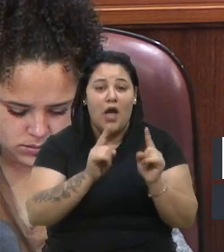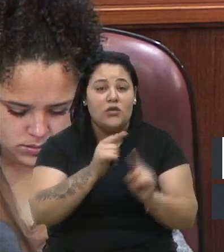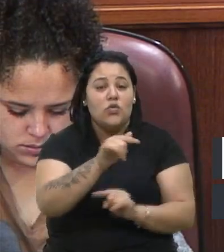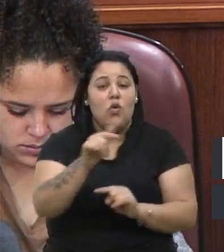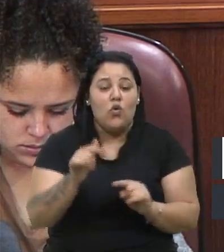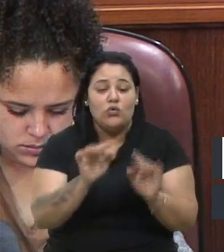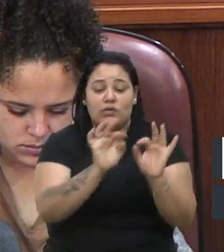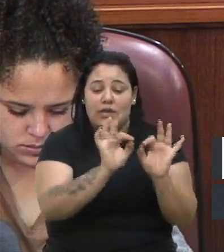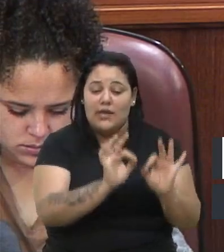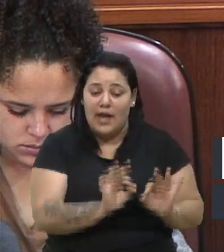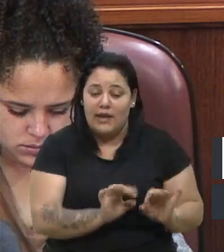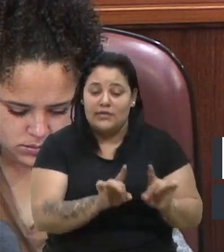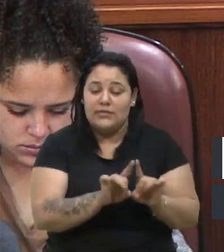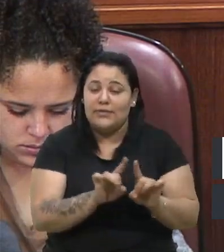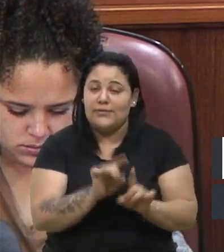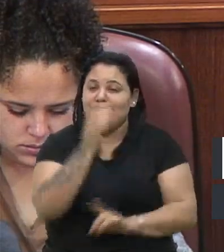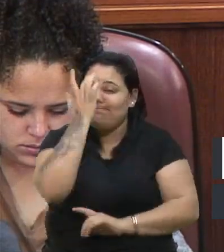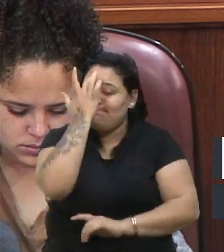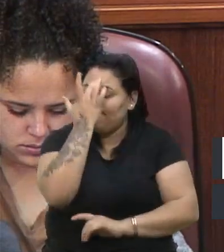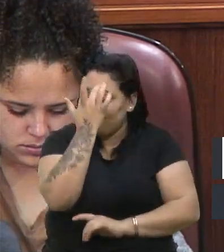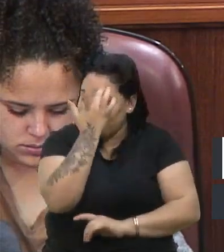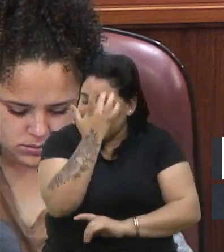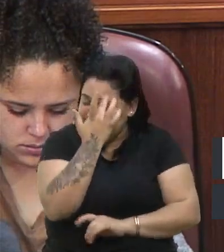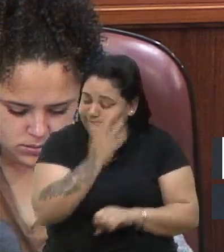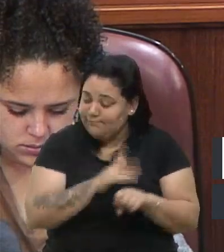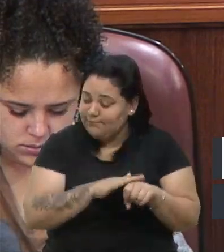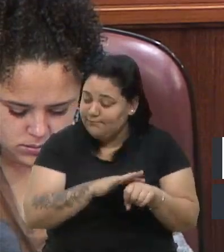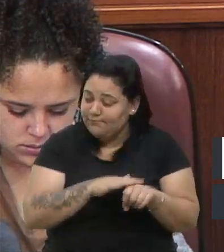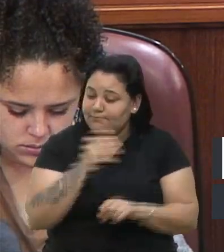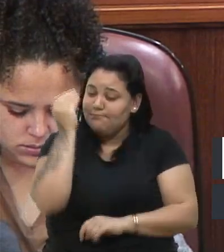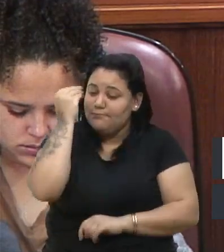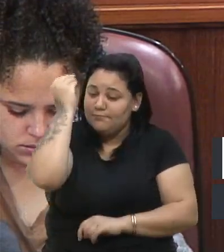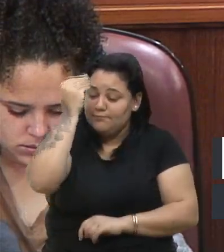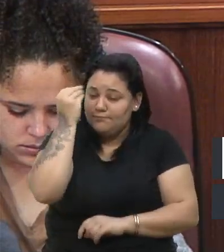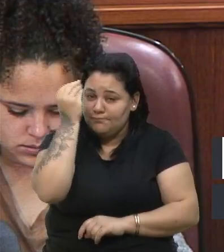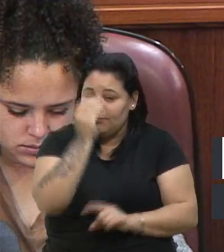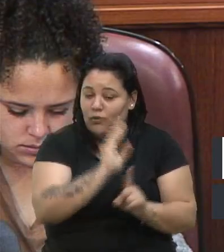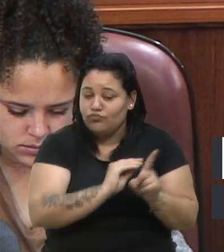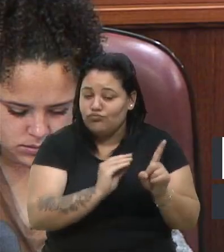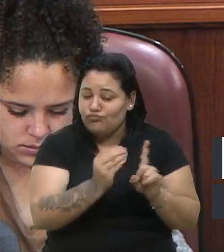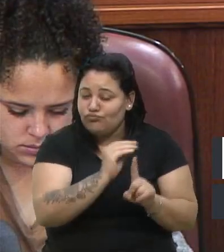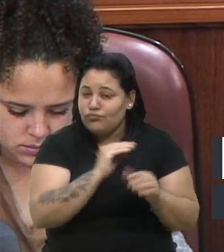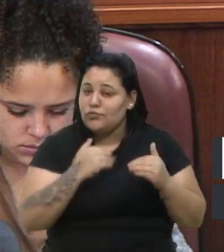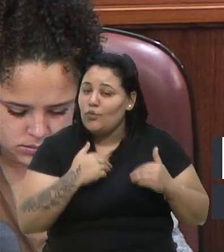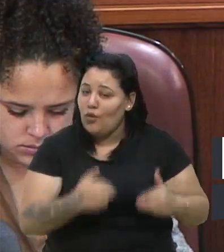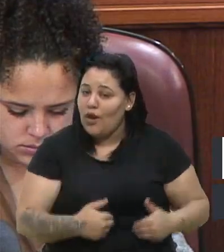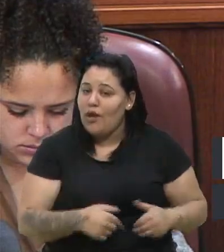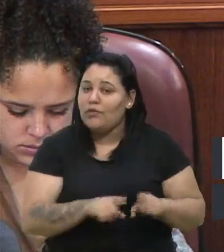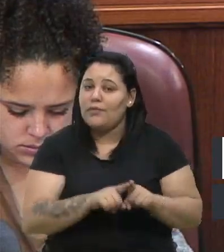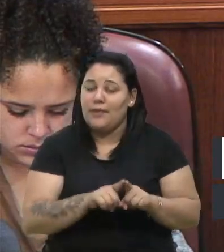questões, né, do adoecimento psicológico, do assédio moral, e